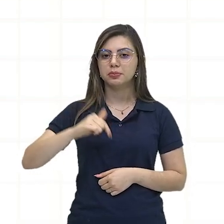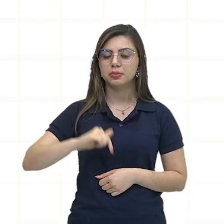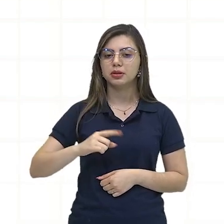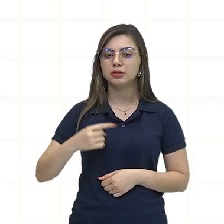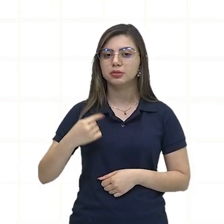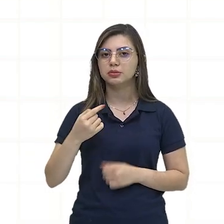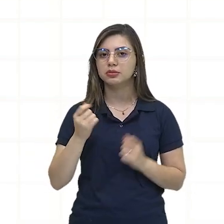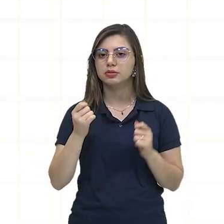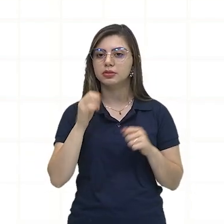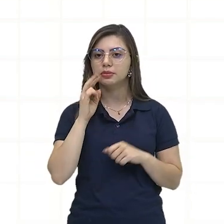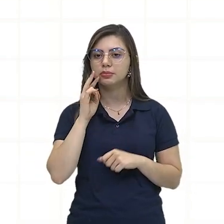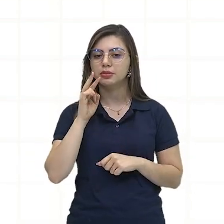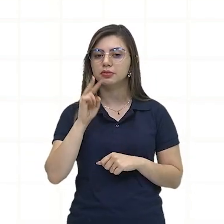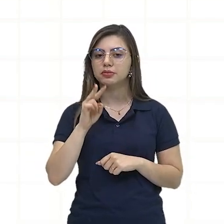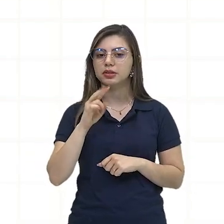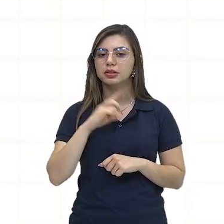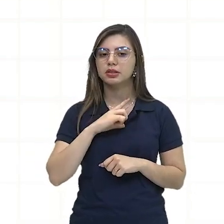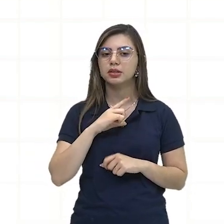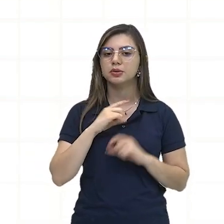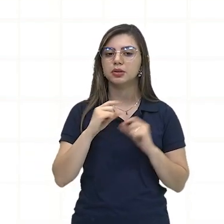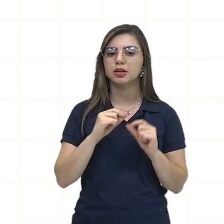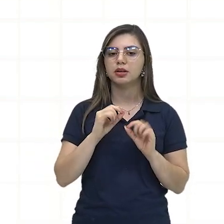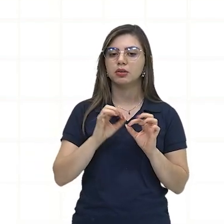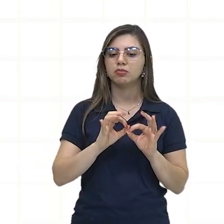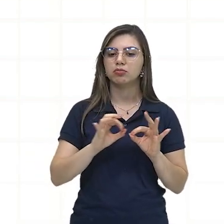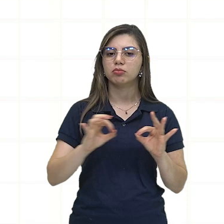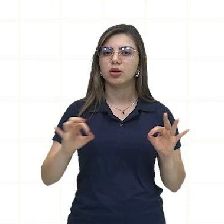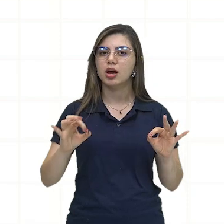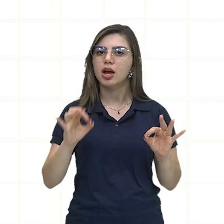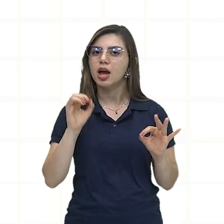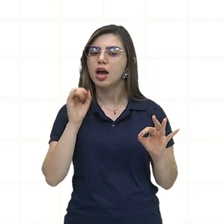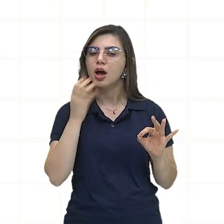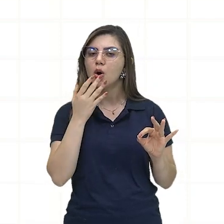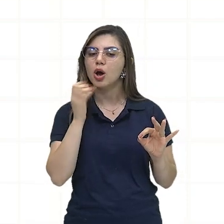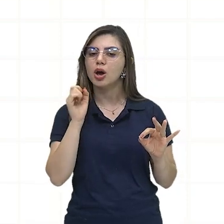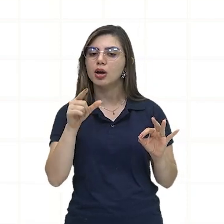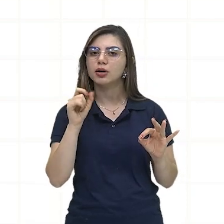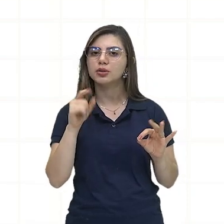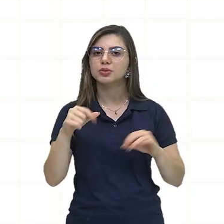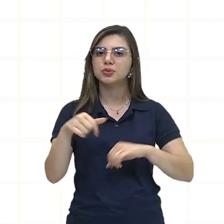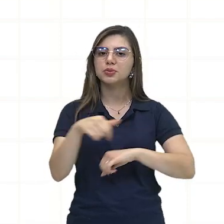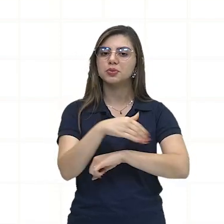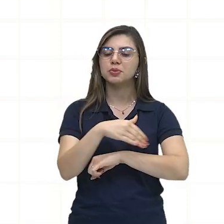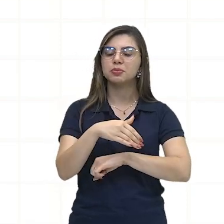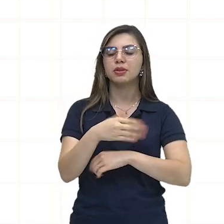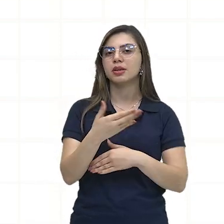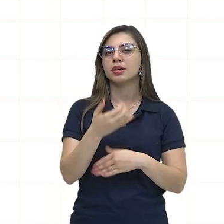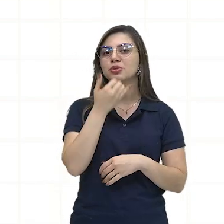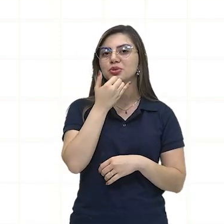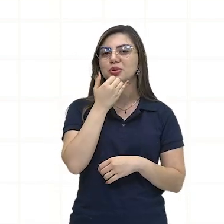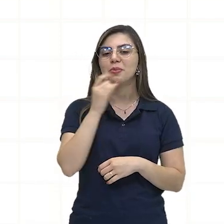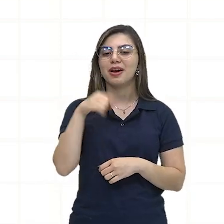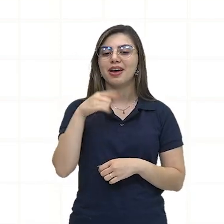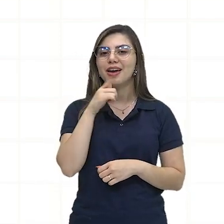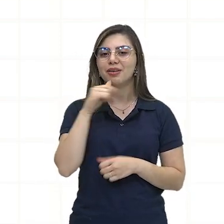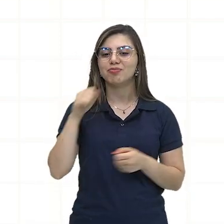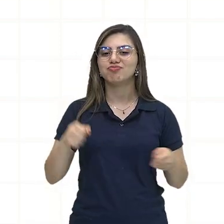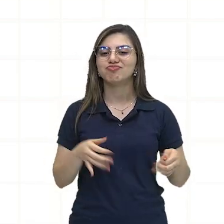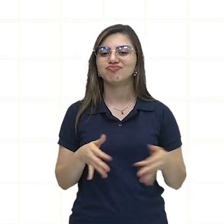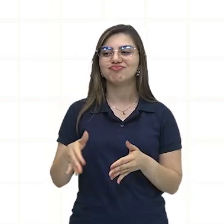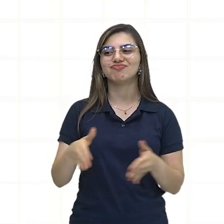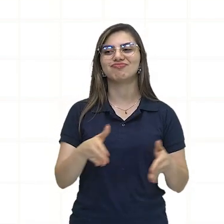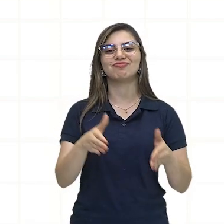e identificar nessa linha azul o Igarapé do Mindu. Eu consigo identificar